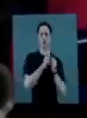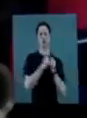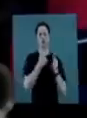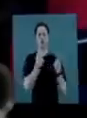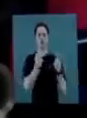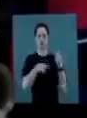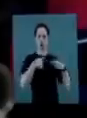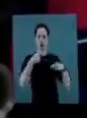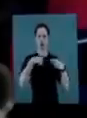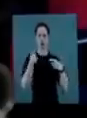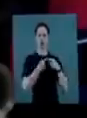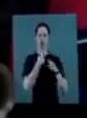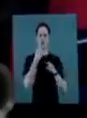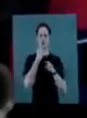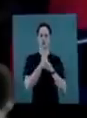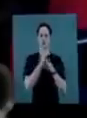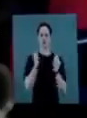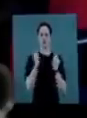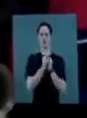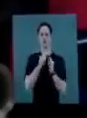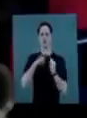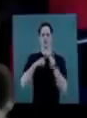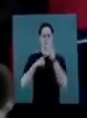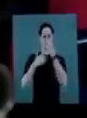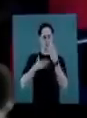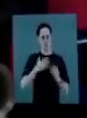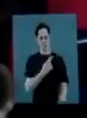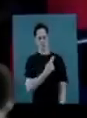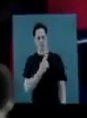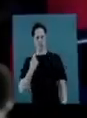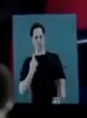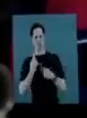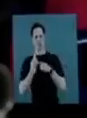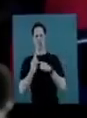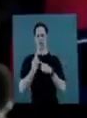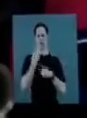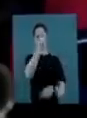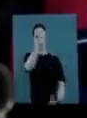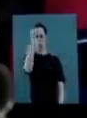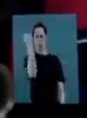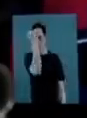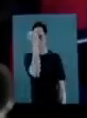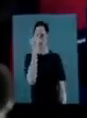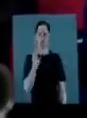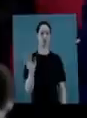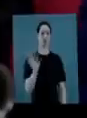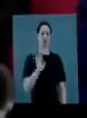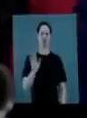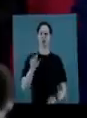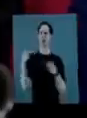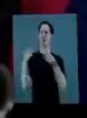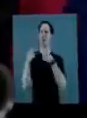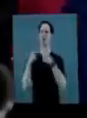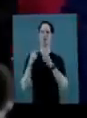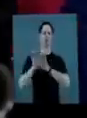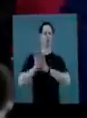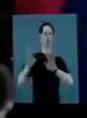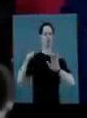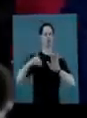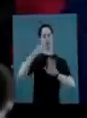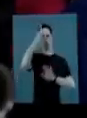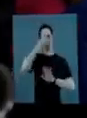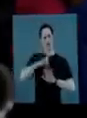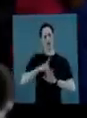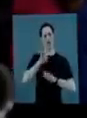me identificar Não sujaria o meu nome e a minha compactuando com essa missão sou um Democrata